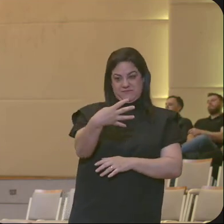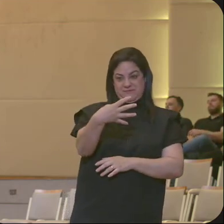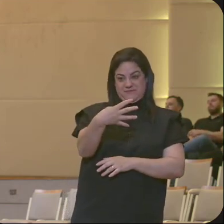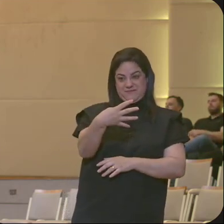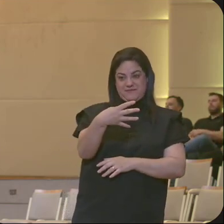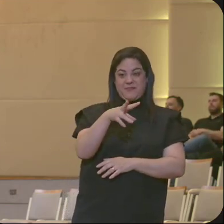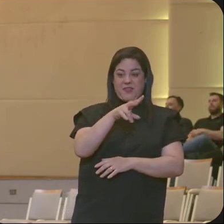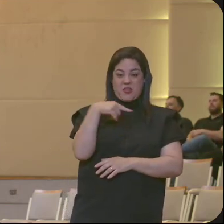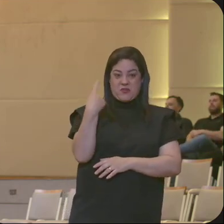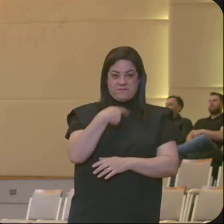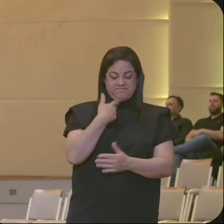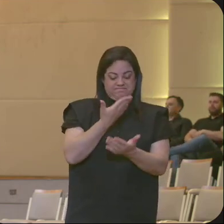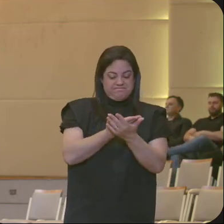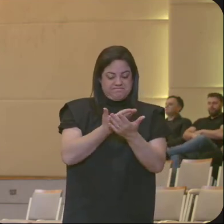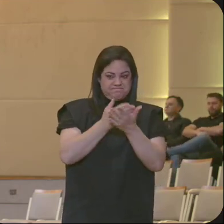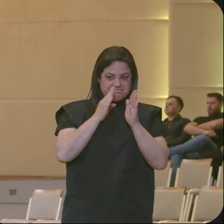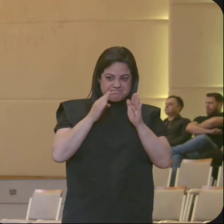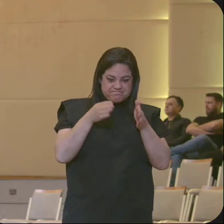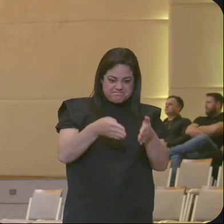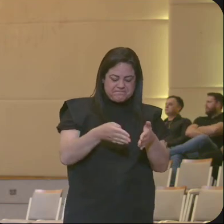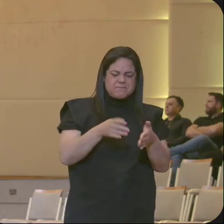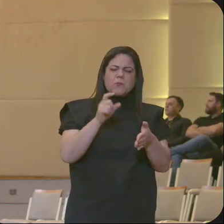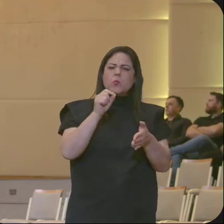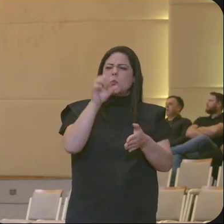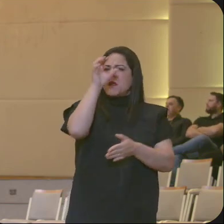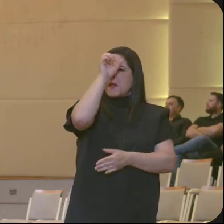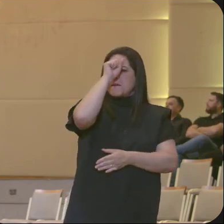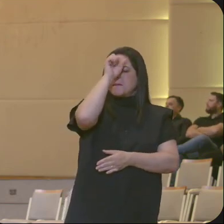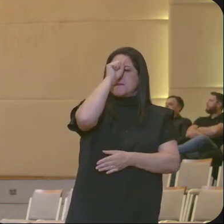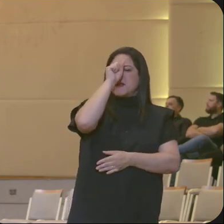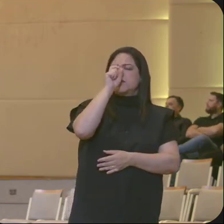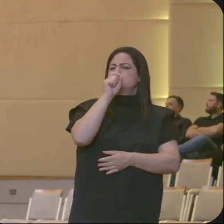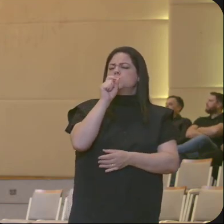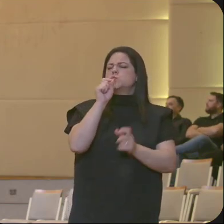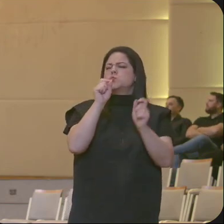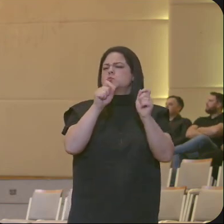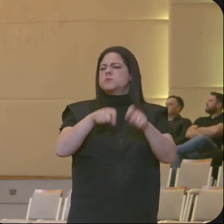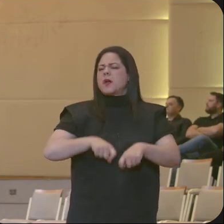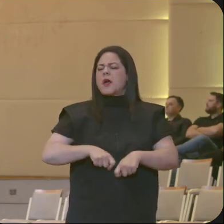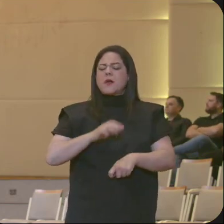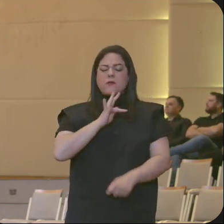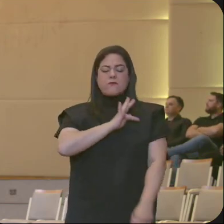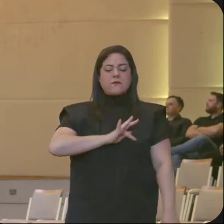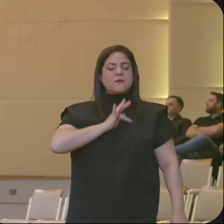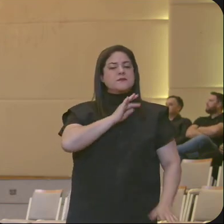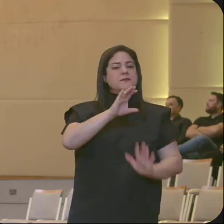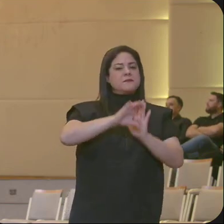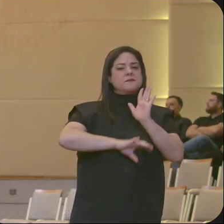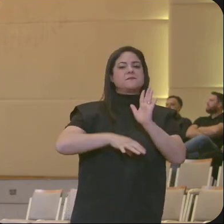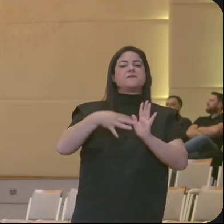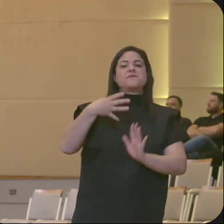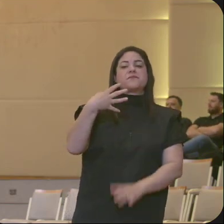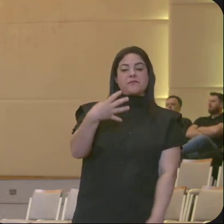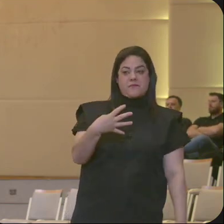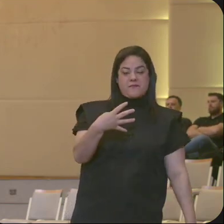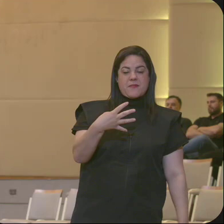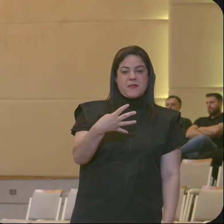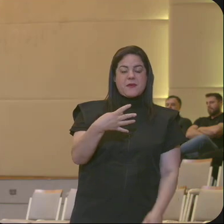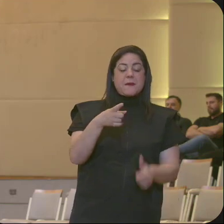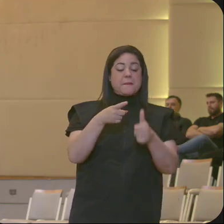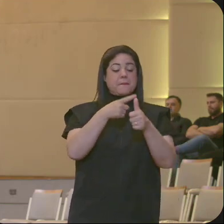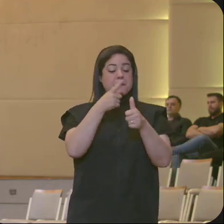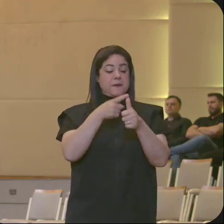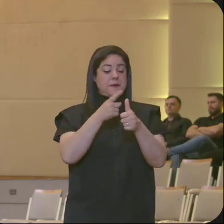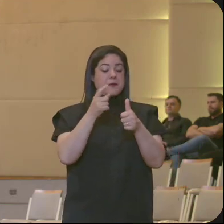gente vai meditar. E o que a gente aprende? O que a gente pode aprender com Filipenses capítulo 4? Primeiro, a